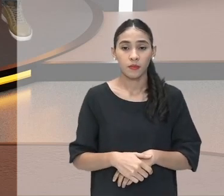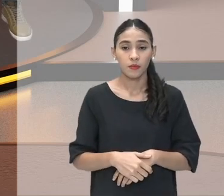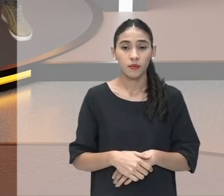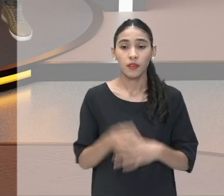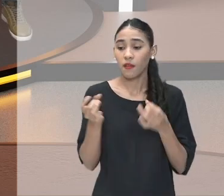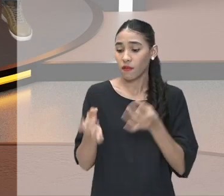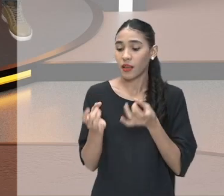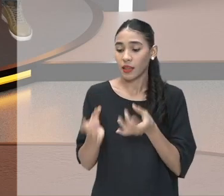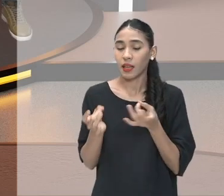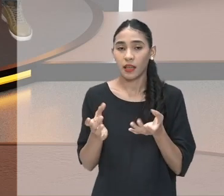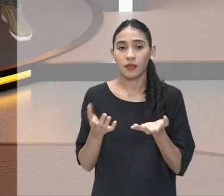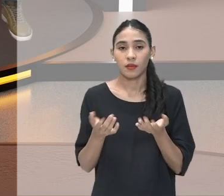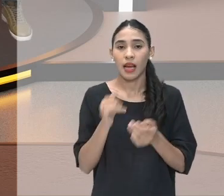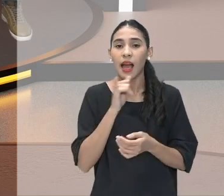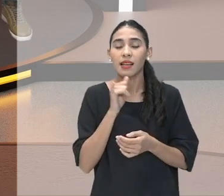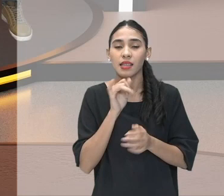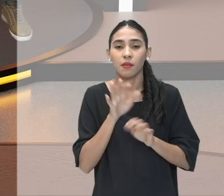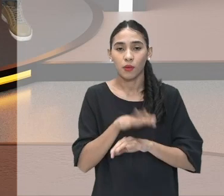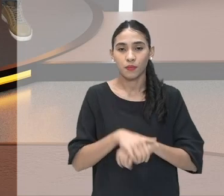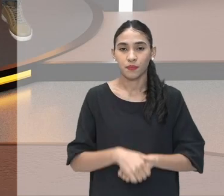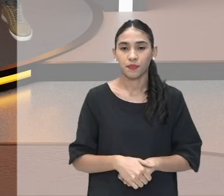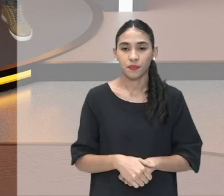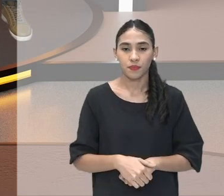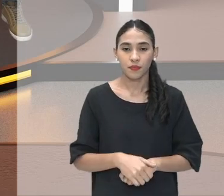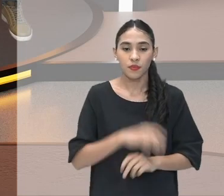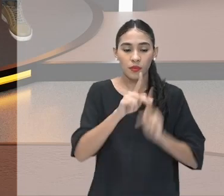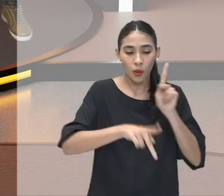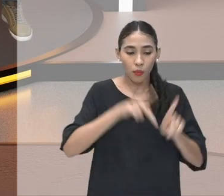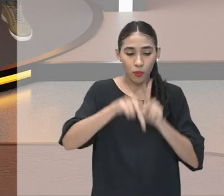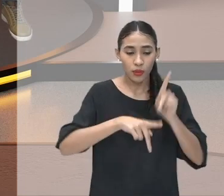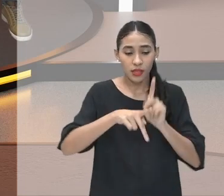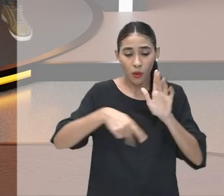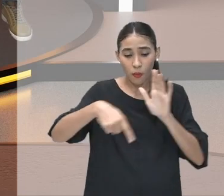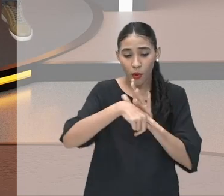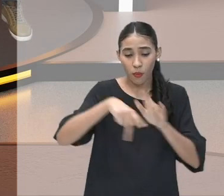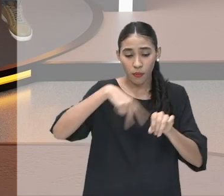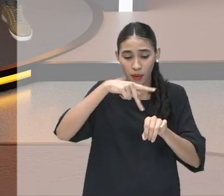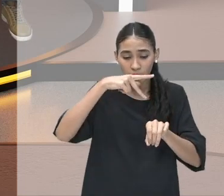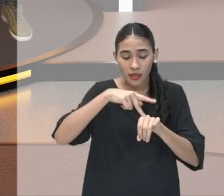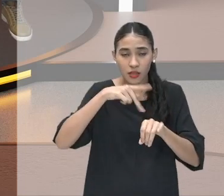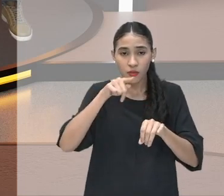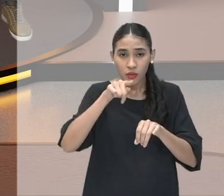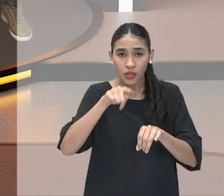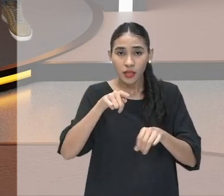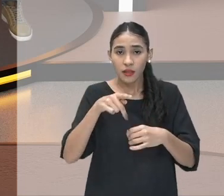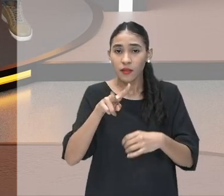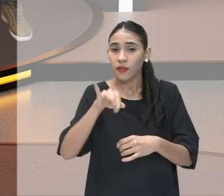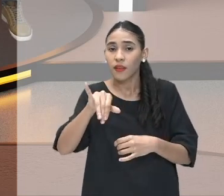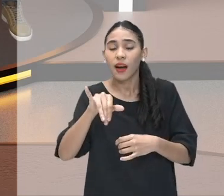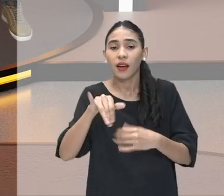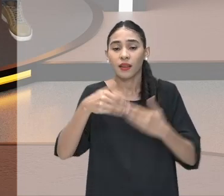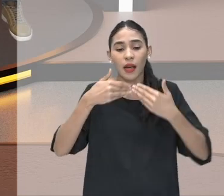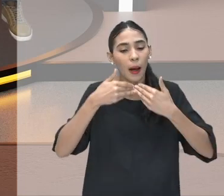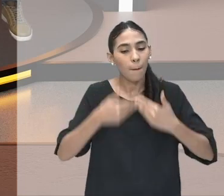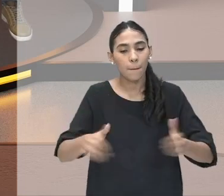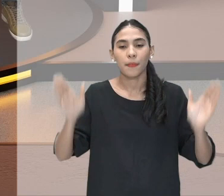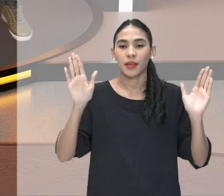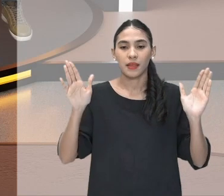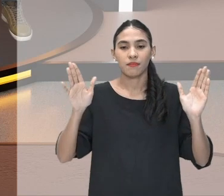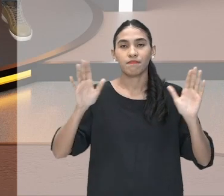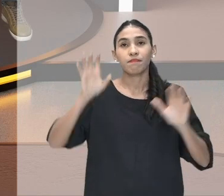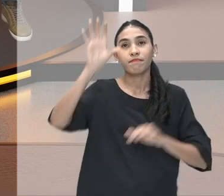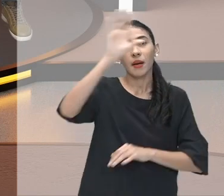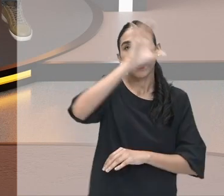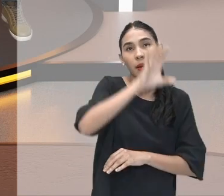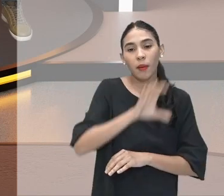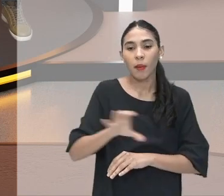vender só para a população interna. O que vai acontecer? Você vai abrir para outros países.